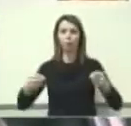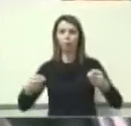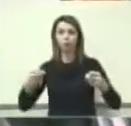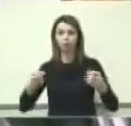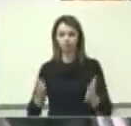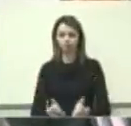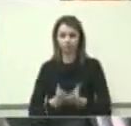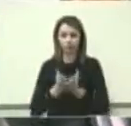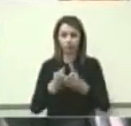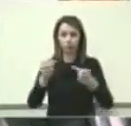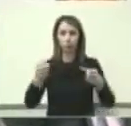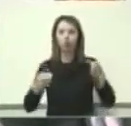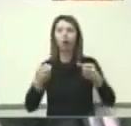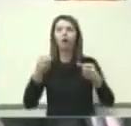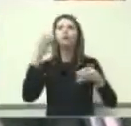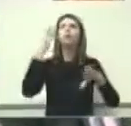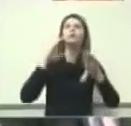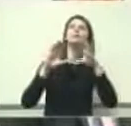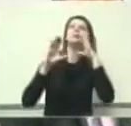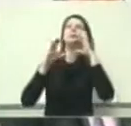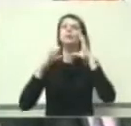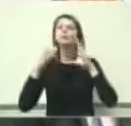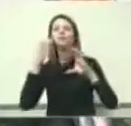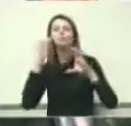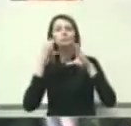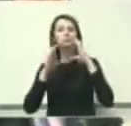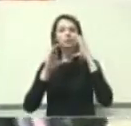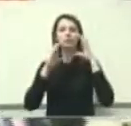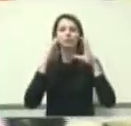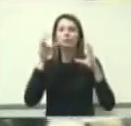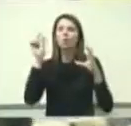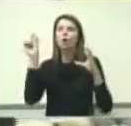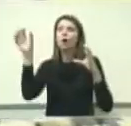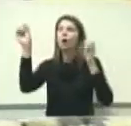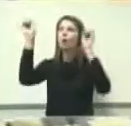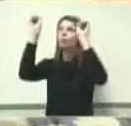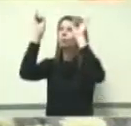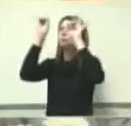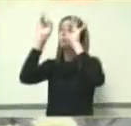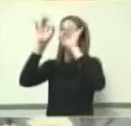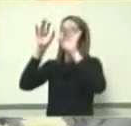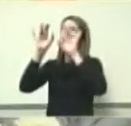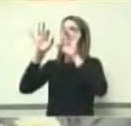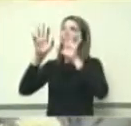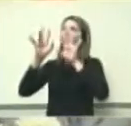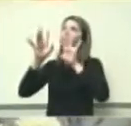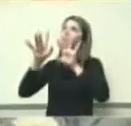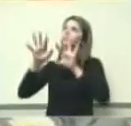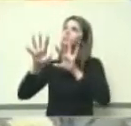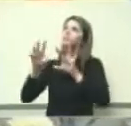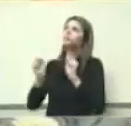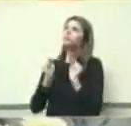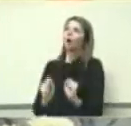e contar a sua história de repente o poder de Deus caiu naquele barco